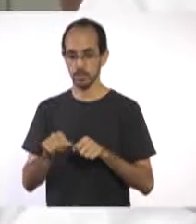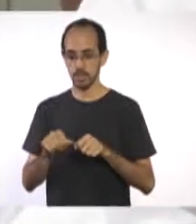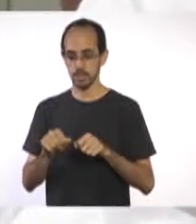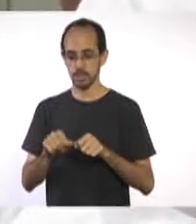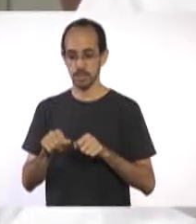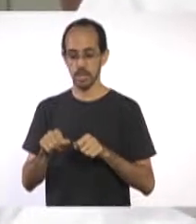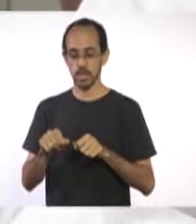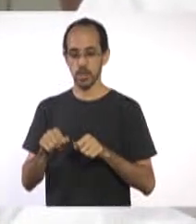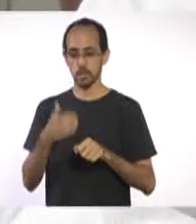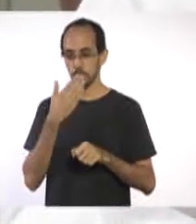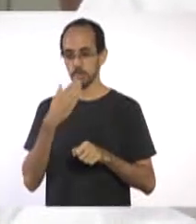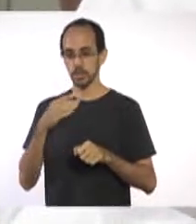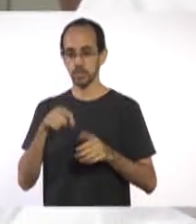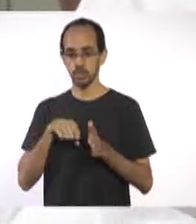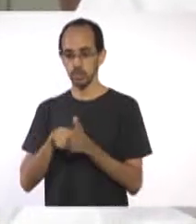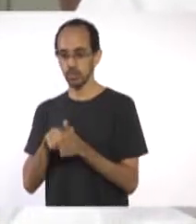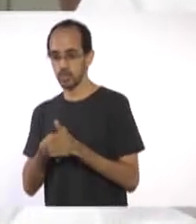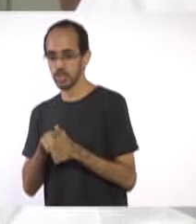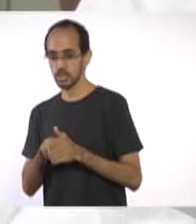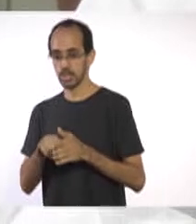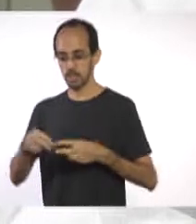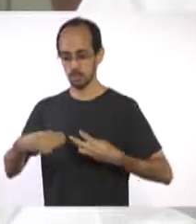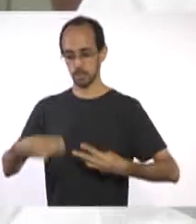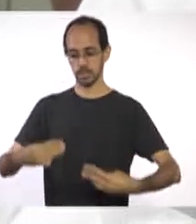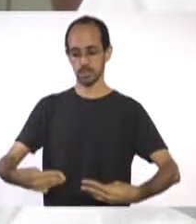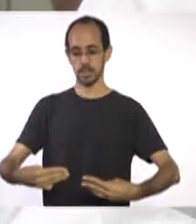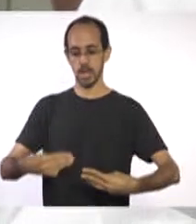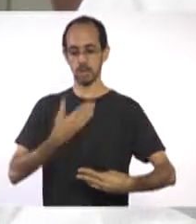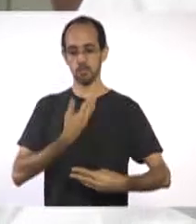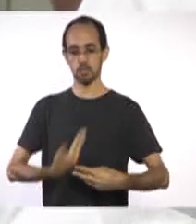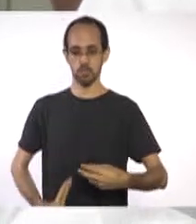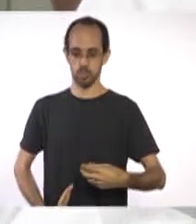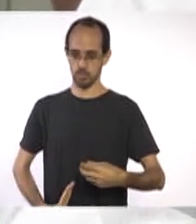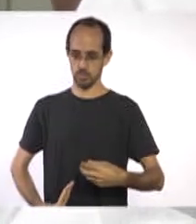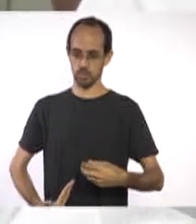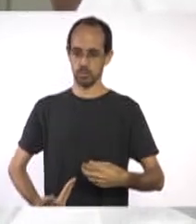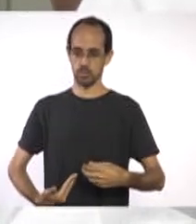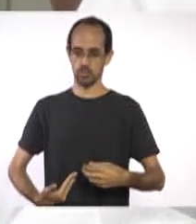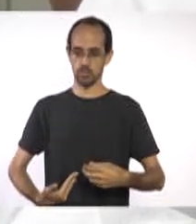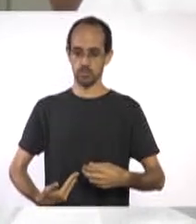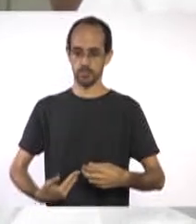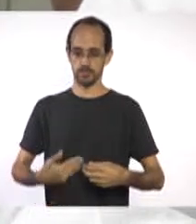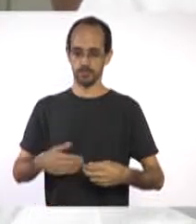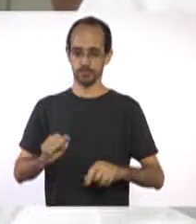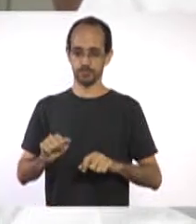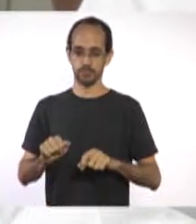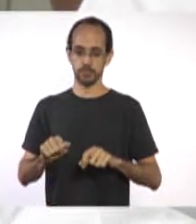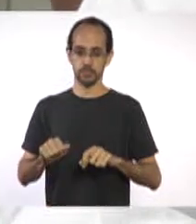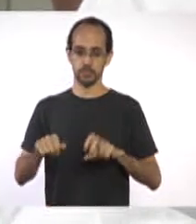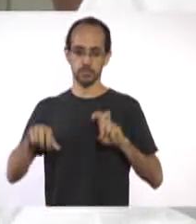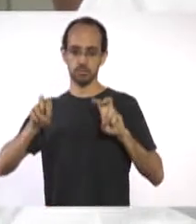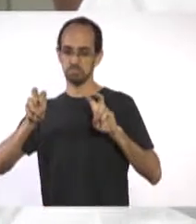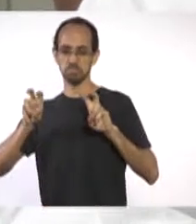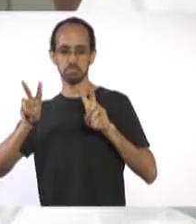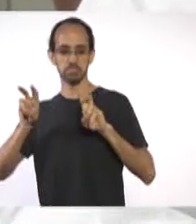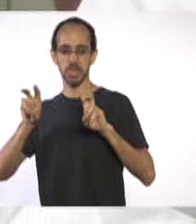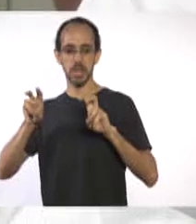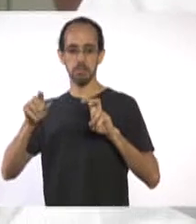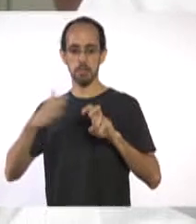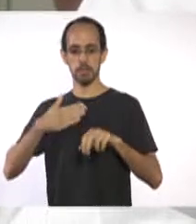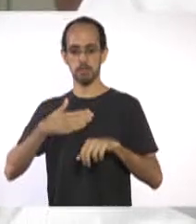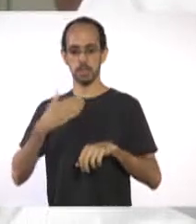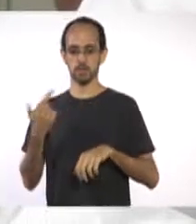um pedido de investigação do Ministério Público, quanto mais ao tema que se é escuta ou grampo, não importa, mas